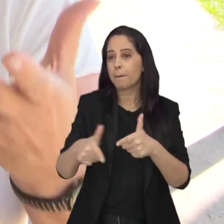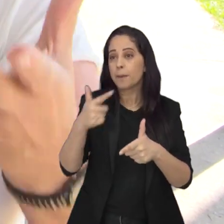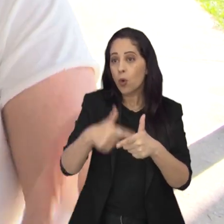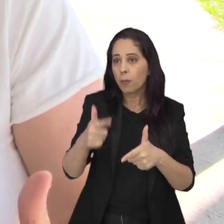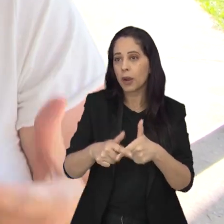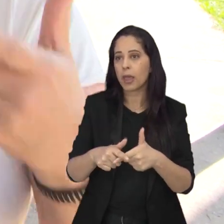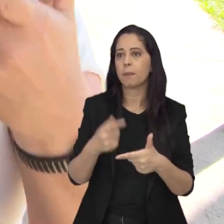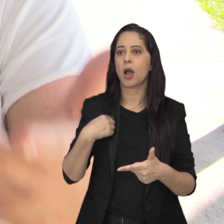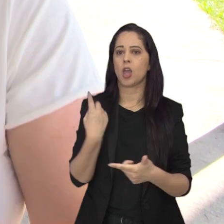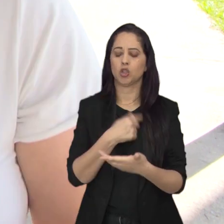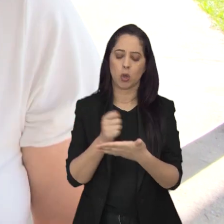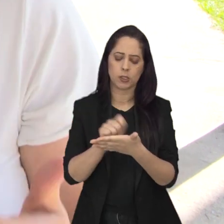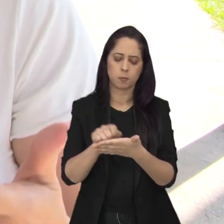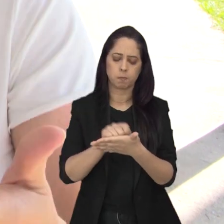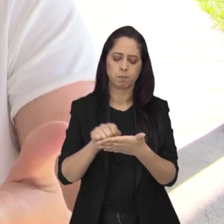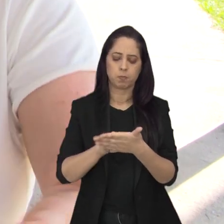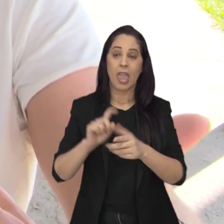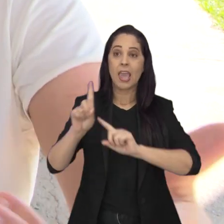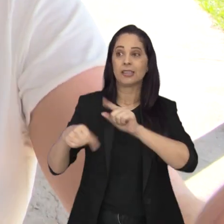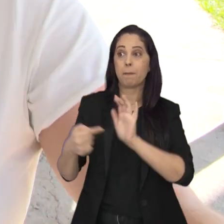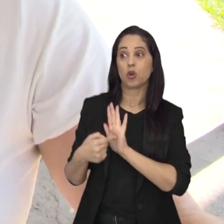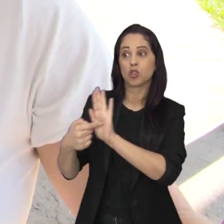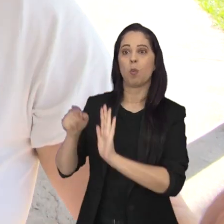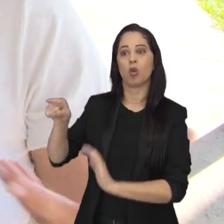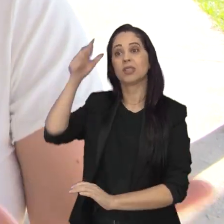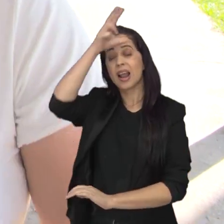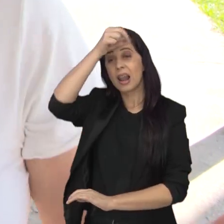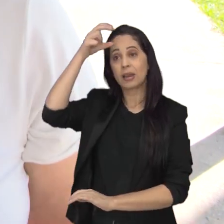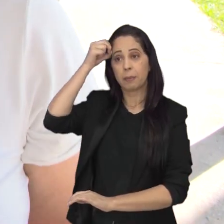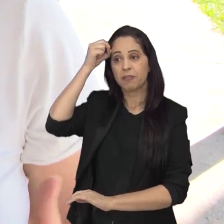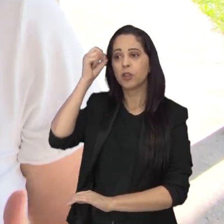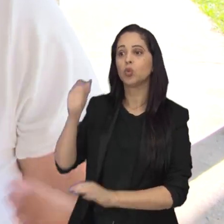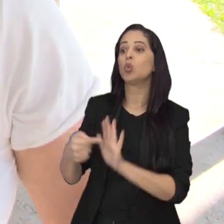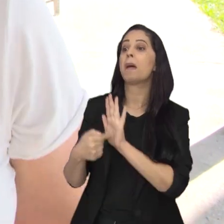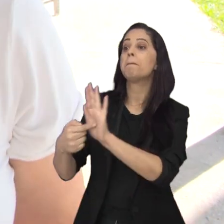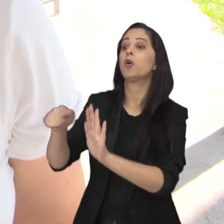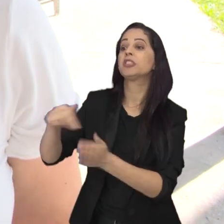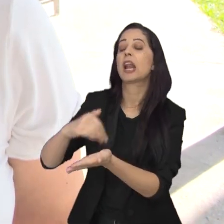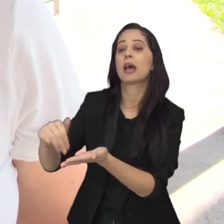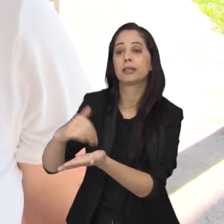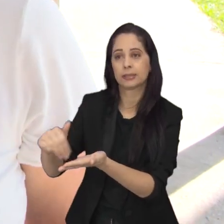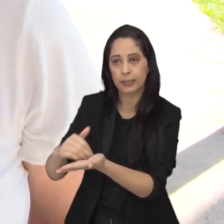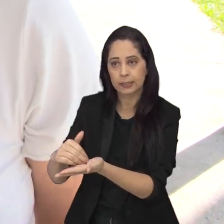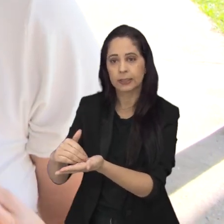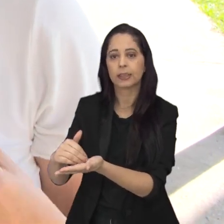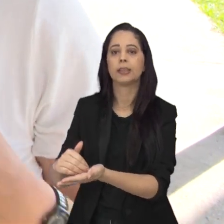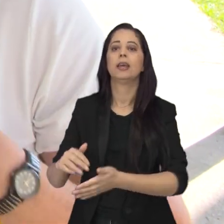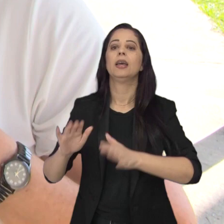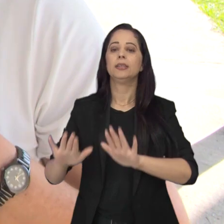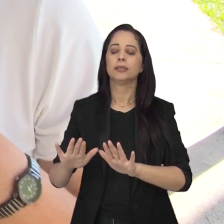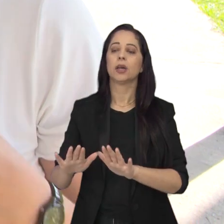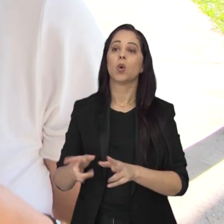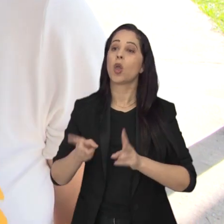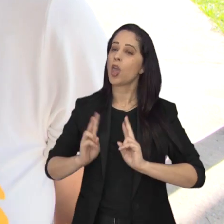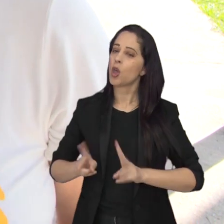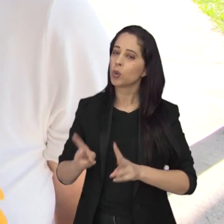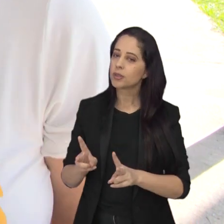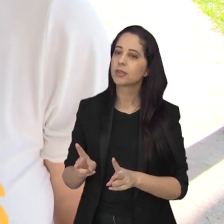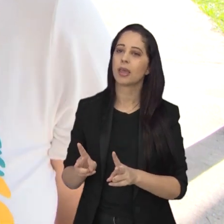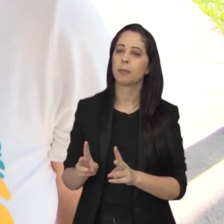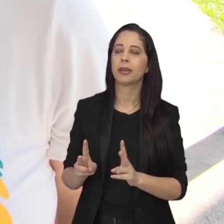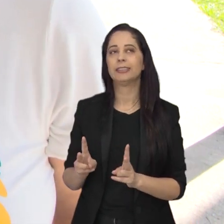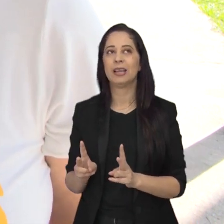para o prefeito, para os secretários, para quem realmente resolve e faz alguma coisa. Então, eu costumo falar que eu sou